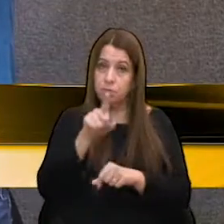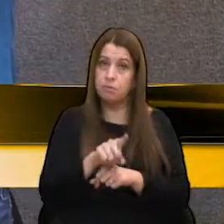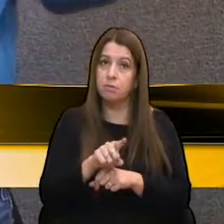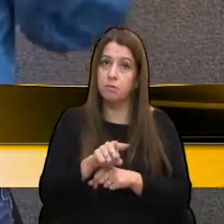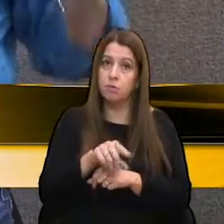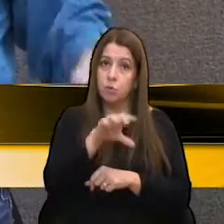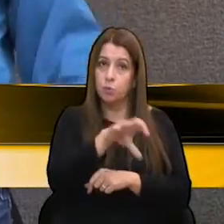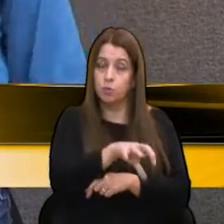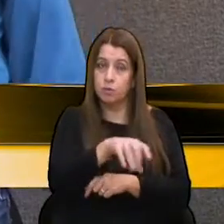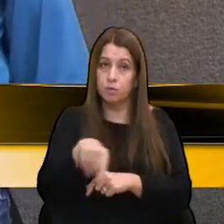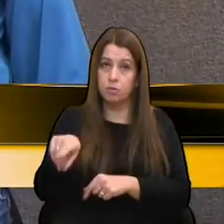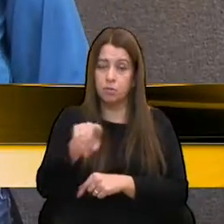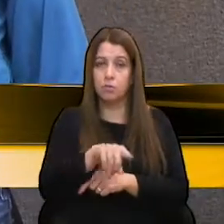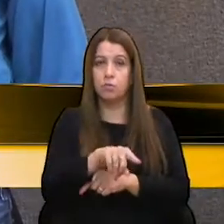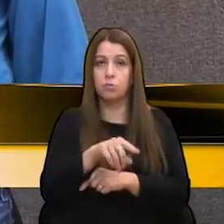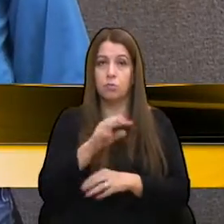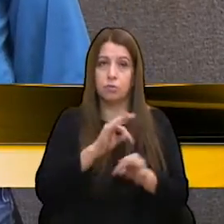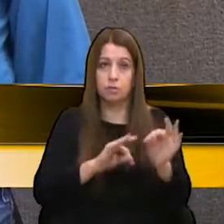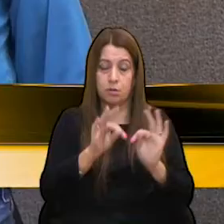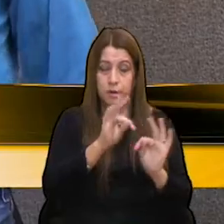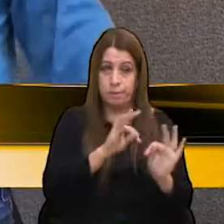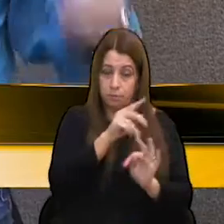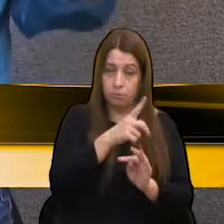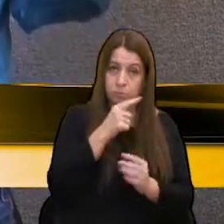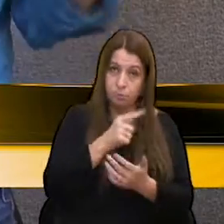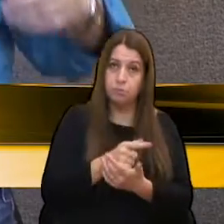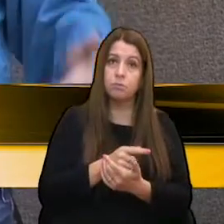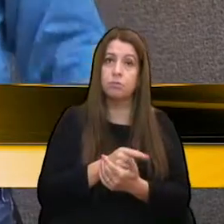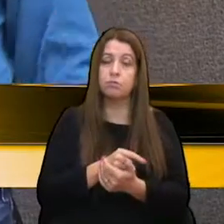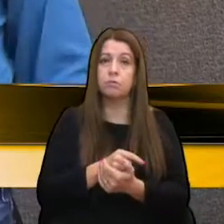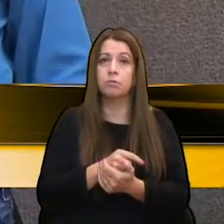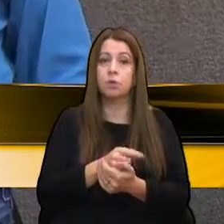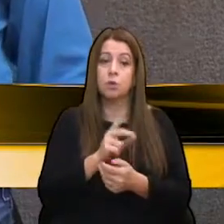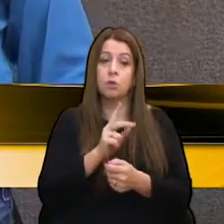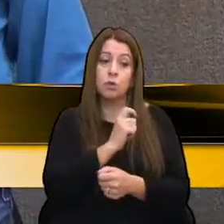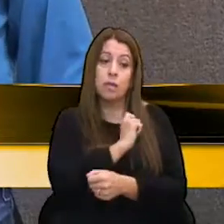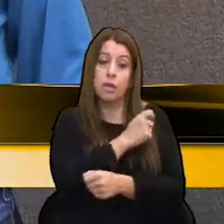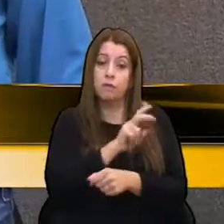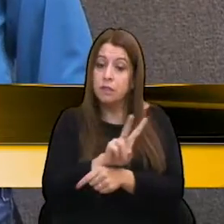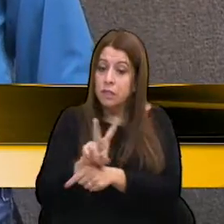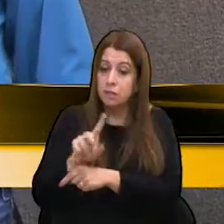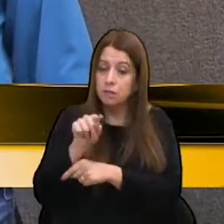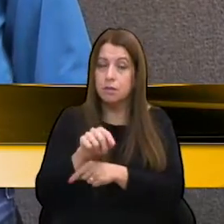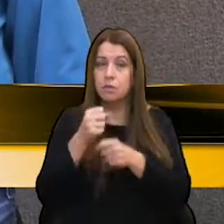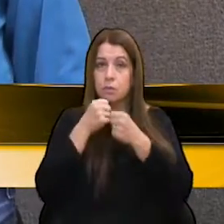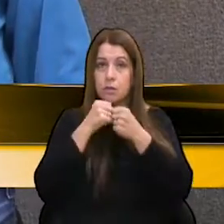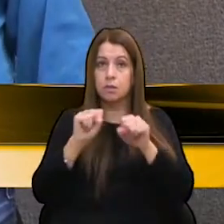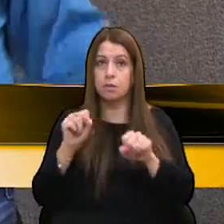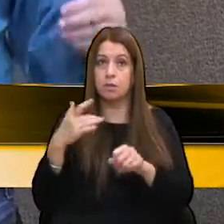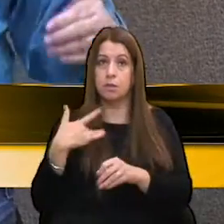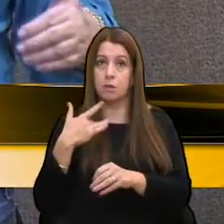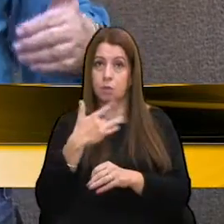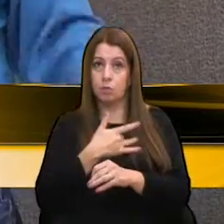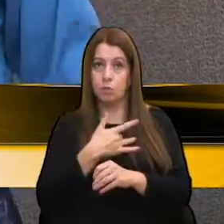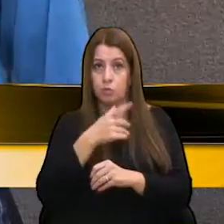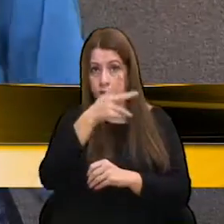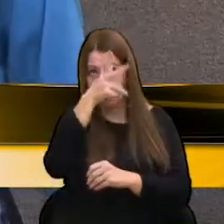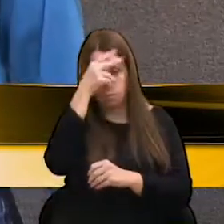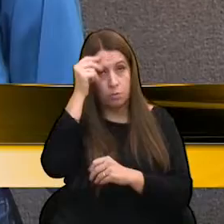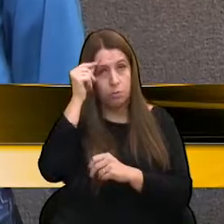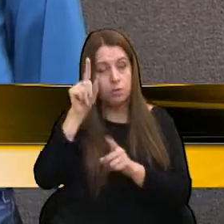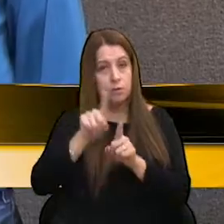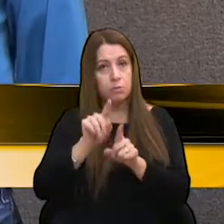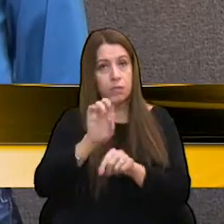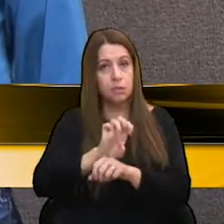pelos nossos setores lá de tratamento, né, com fiscalização da Secretaria da Saúde, tanto municipal